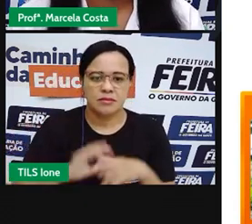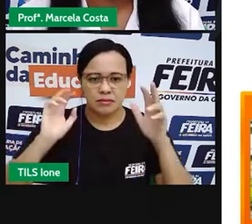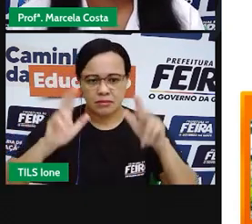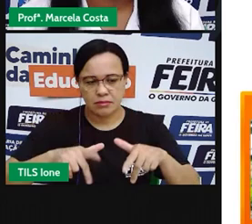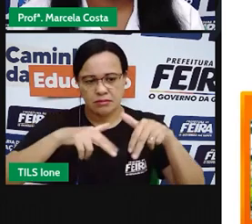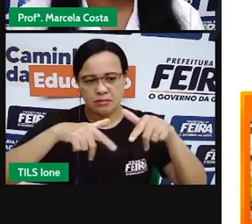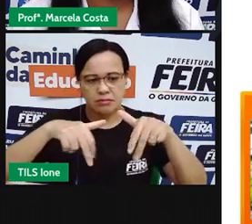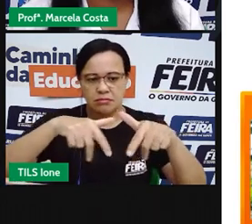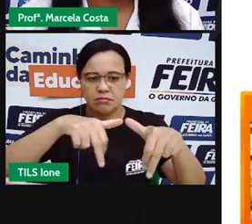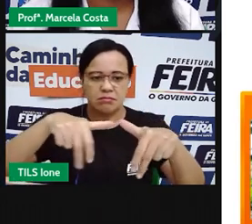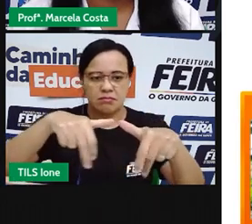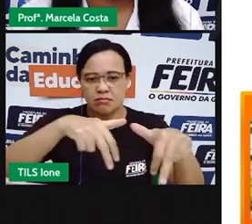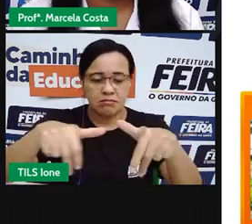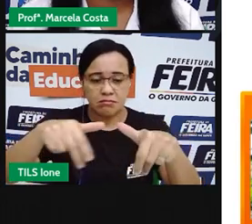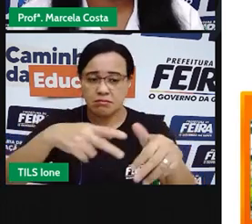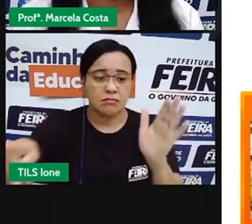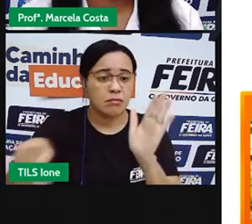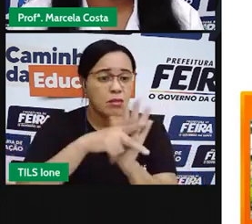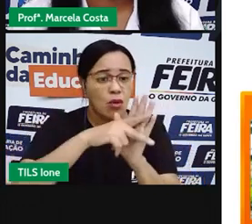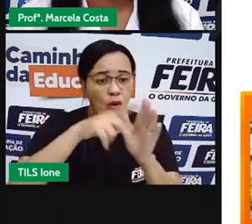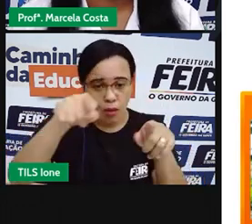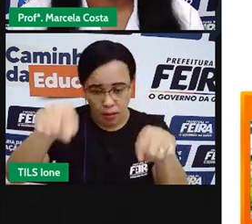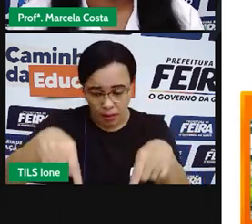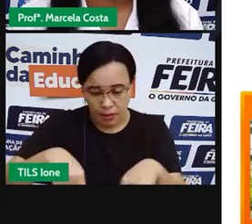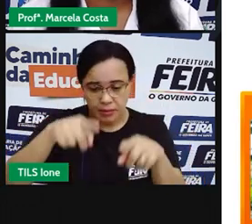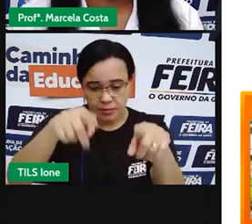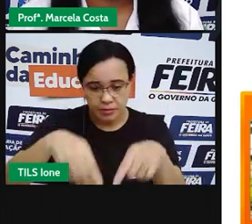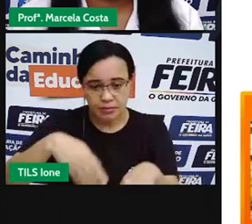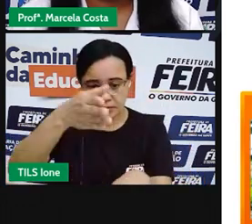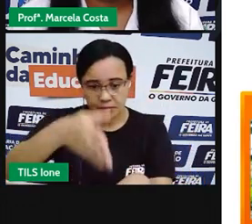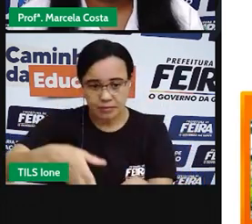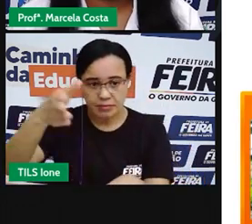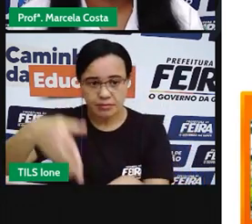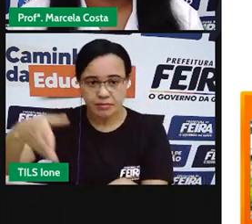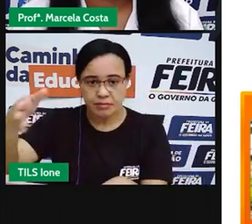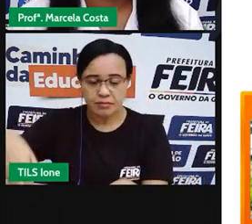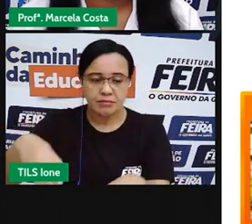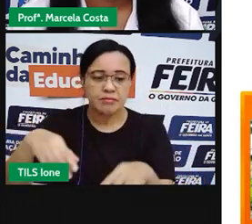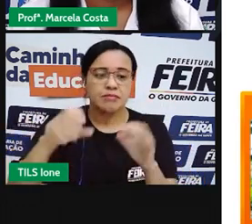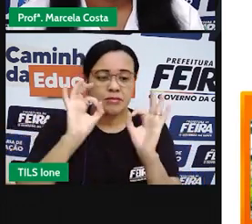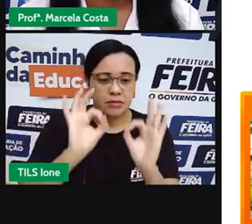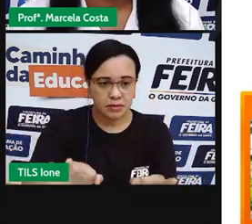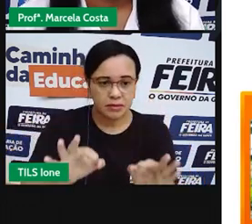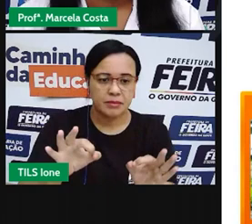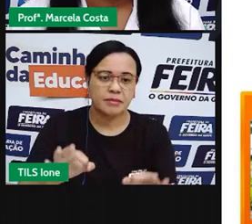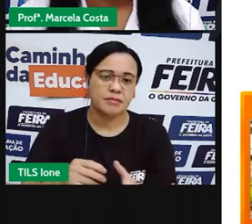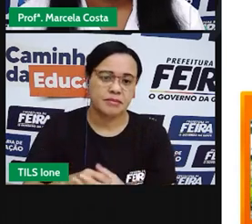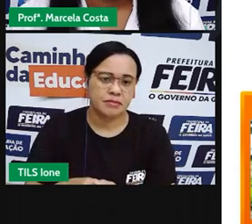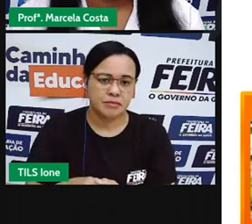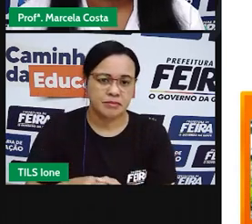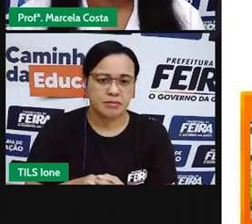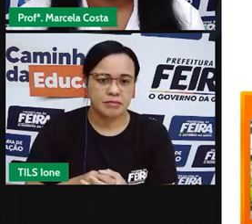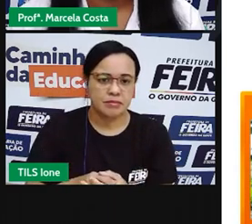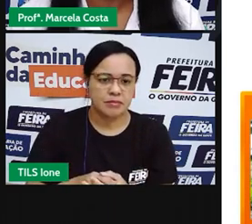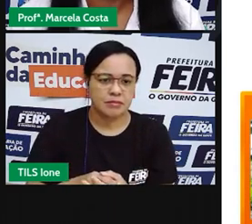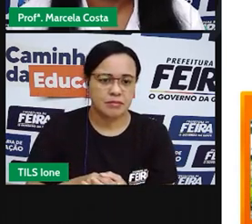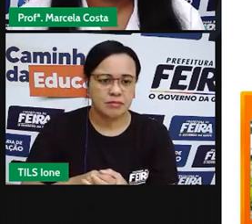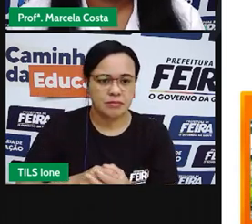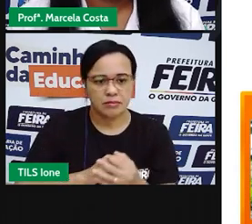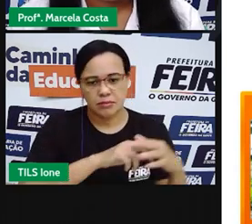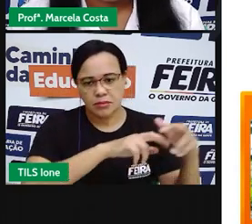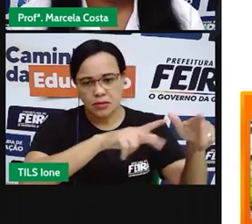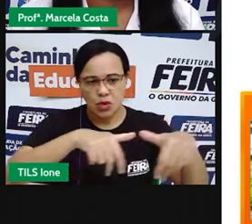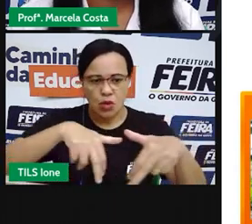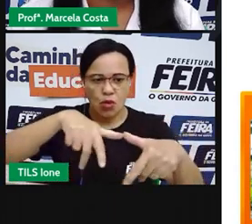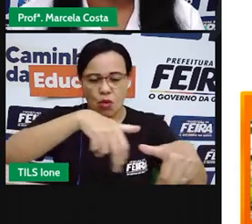Andar ali pela faixa do pedestre. Comportamento correto. Caminhar no mesmo